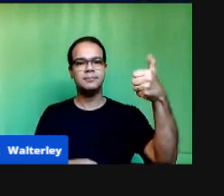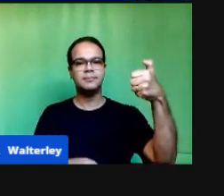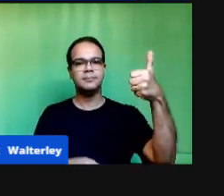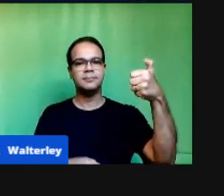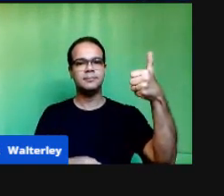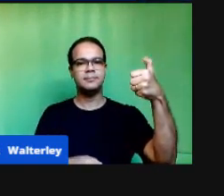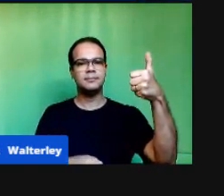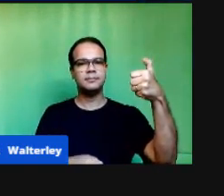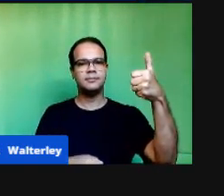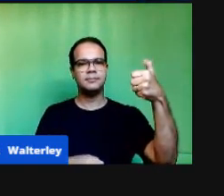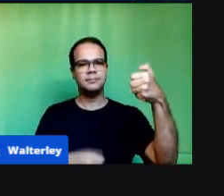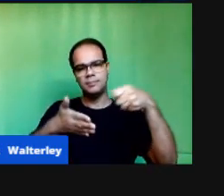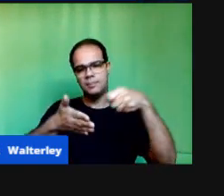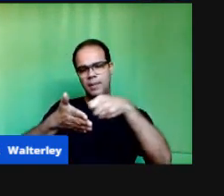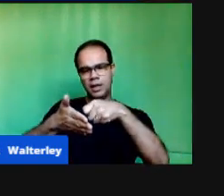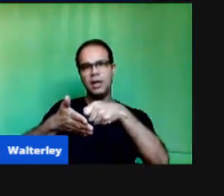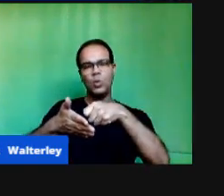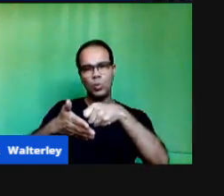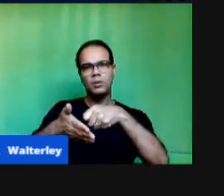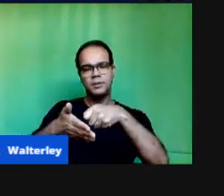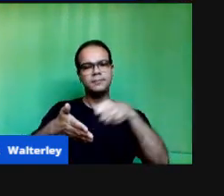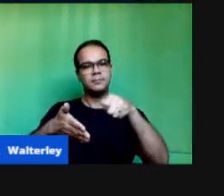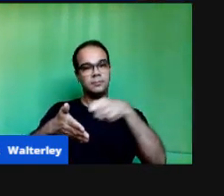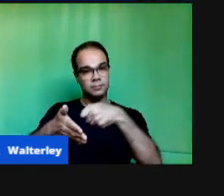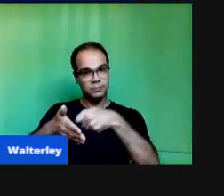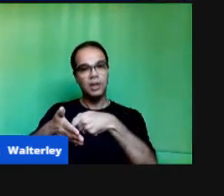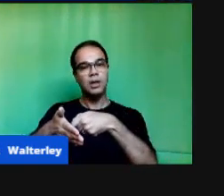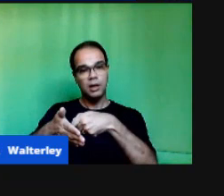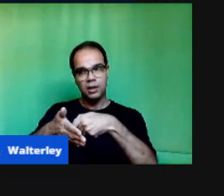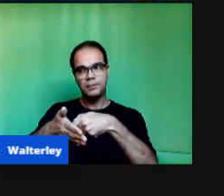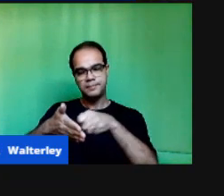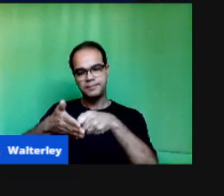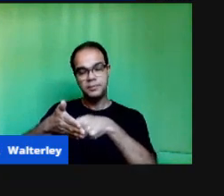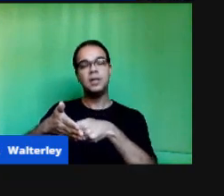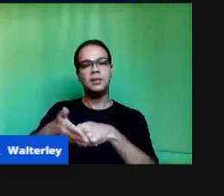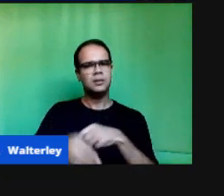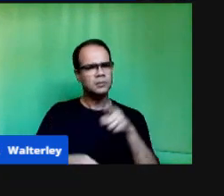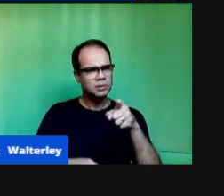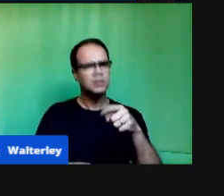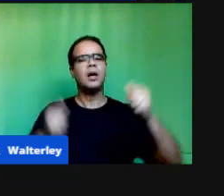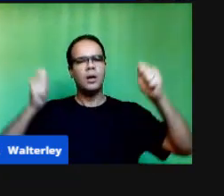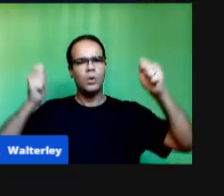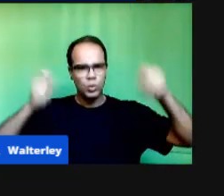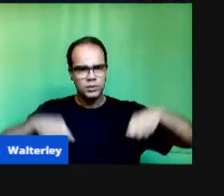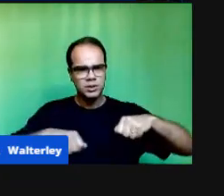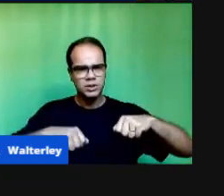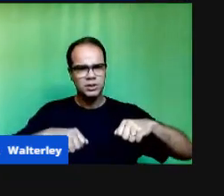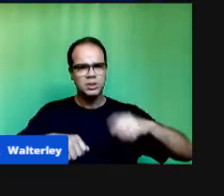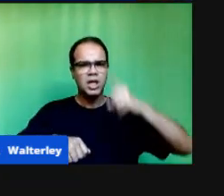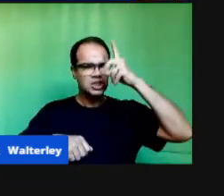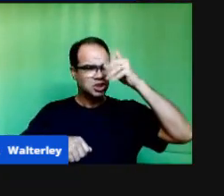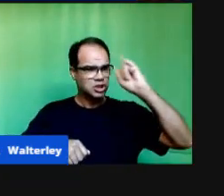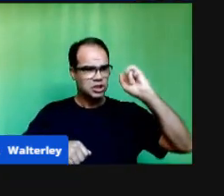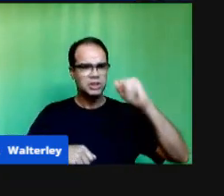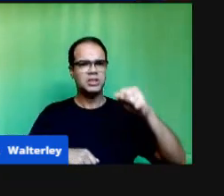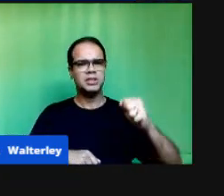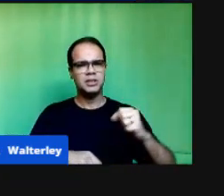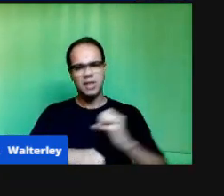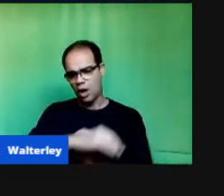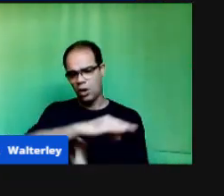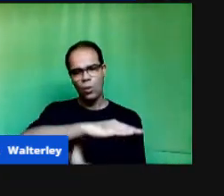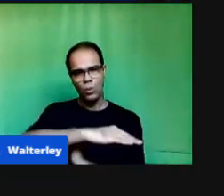Professor sem agenda é complicado, né? A gente sabe. Nós temos tempo para fazer tudo no nosso dia. O que nós precisamos